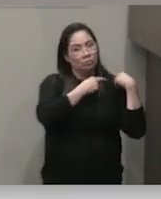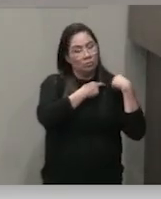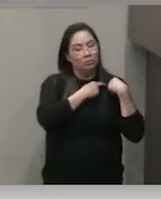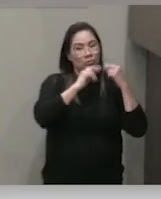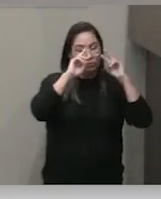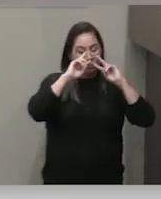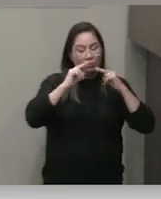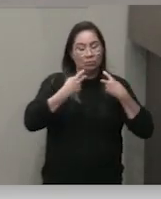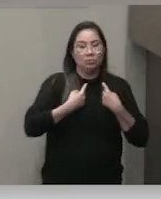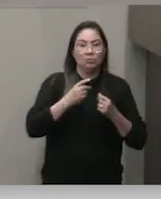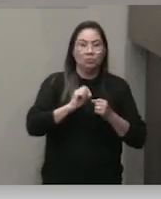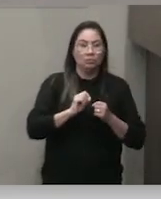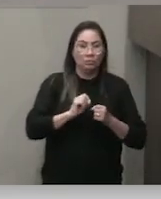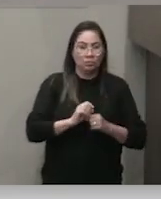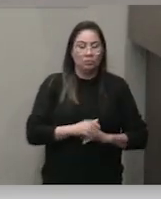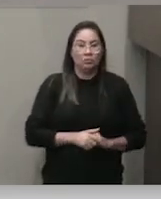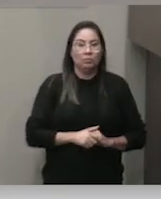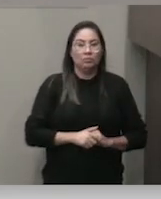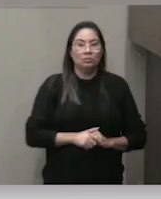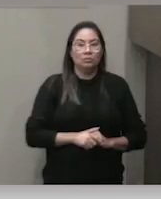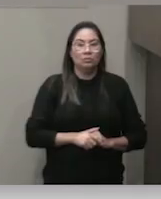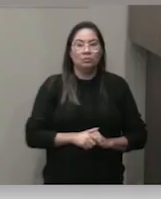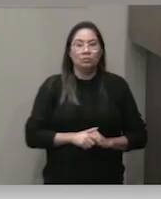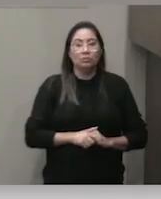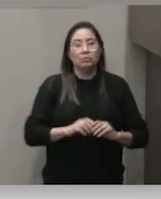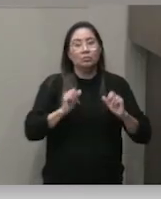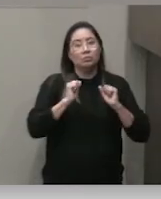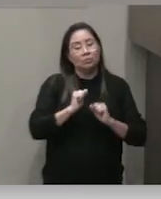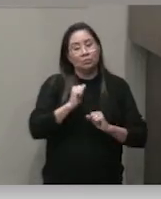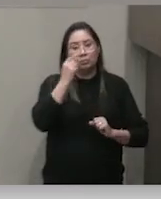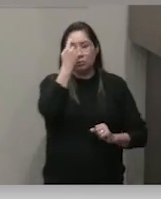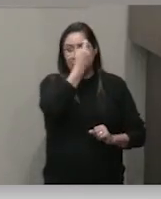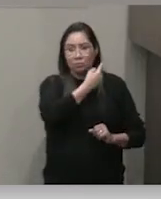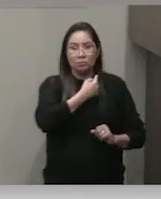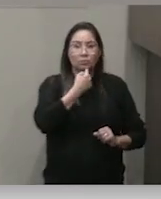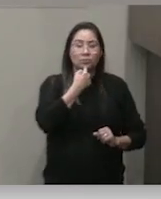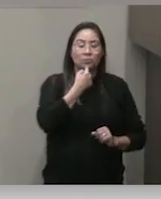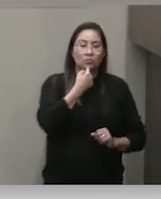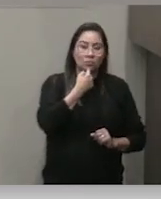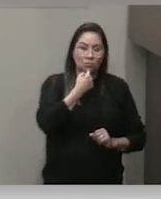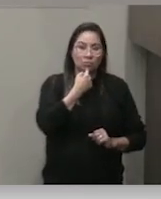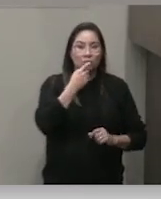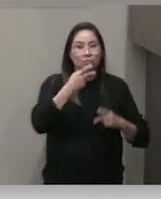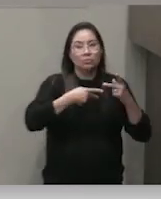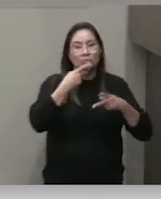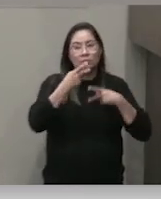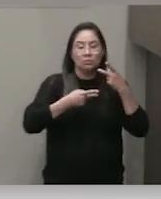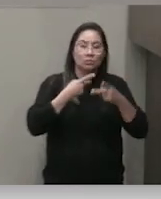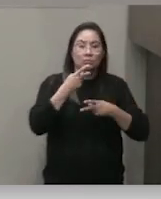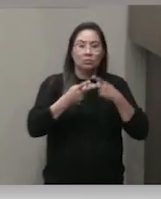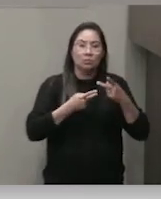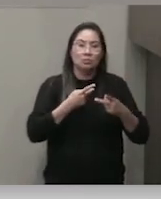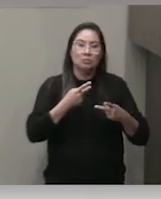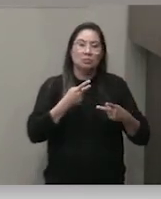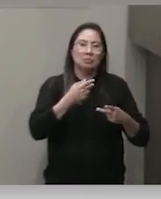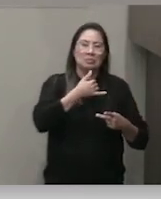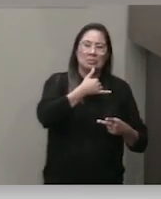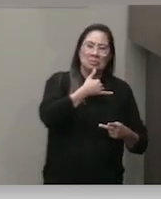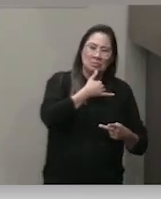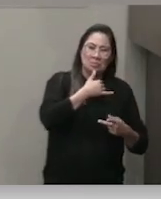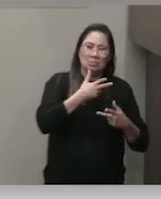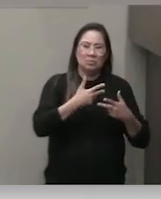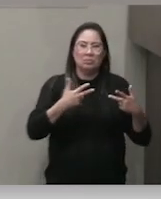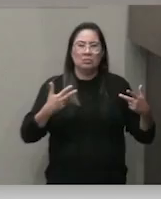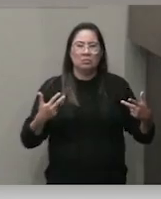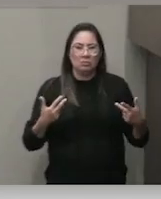a mesma. E poderia muito bem, esses 30 minutos, né, meu nobre presidente, ficar falando das nossas desgraças e tristezas do